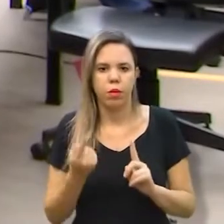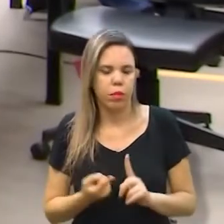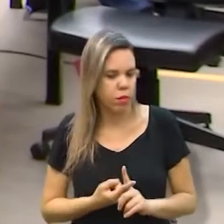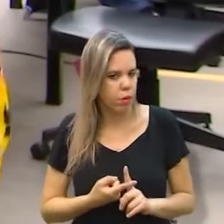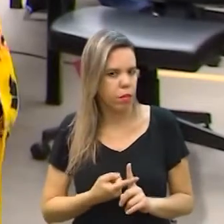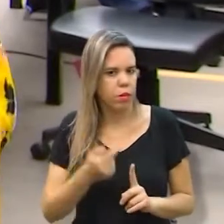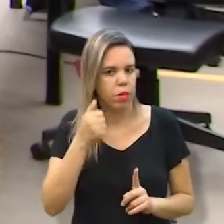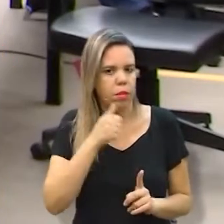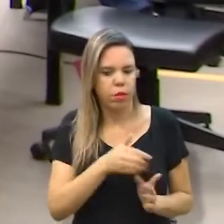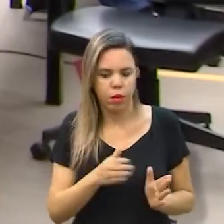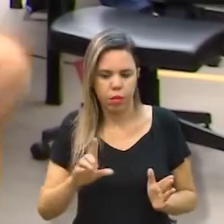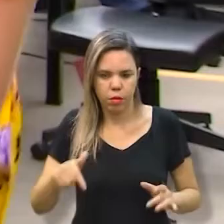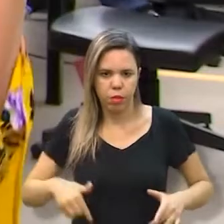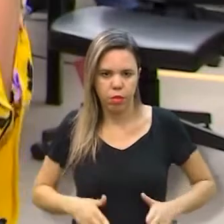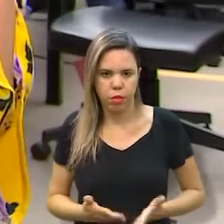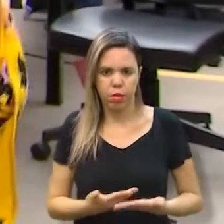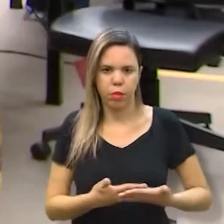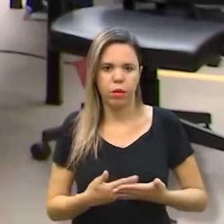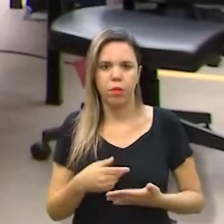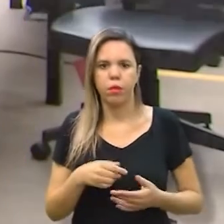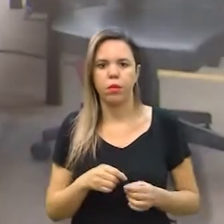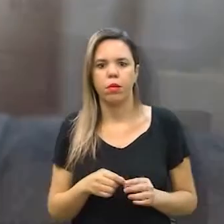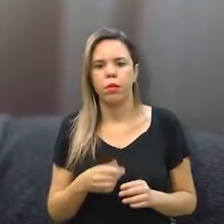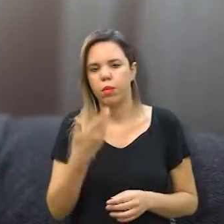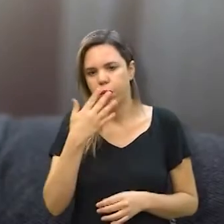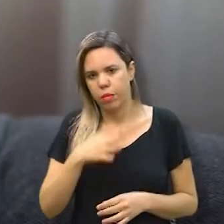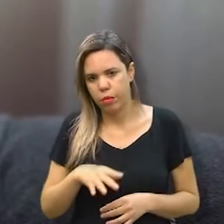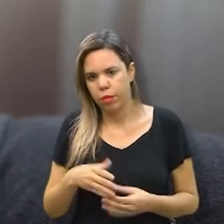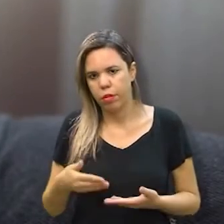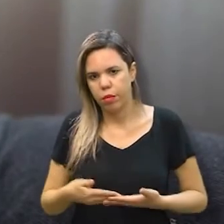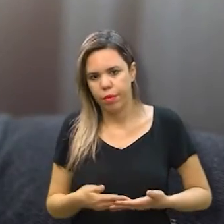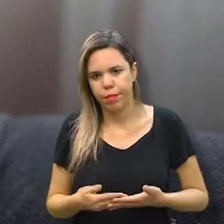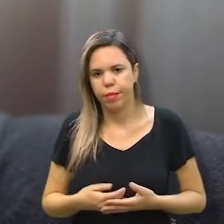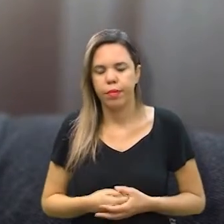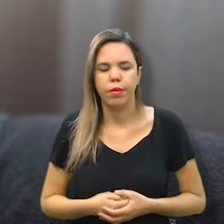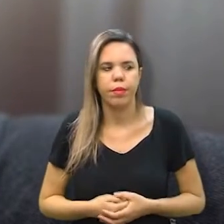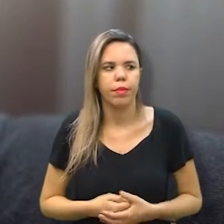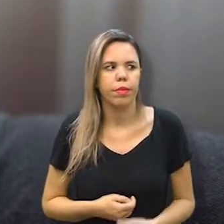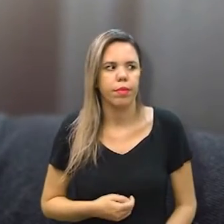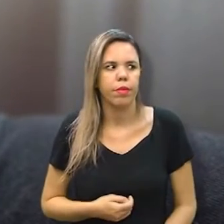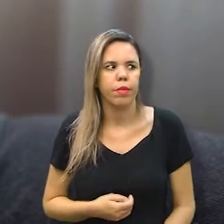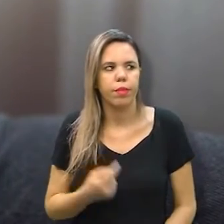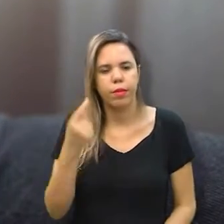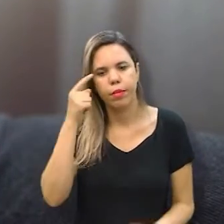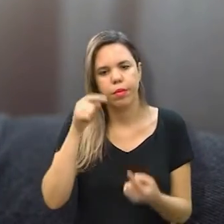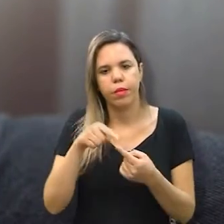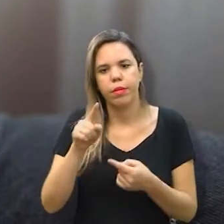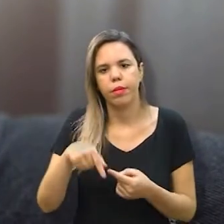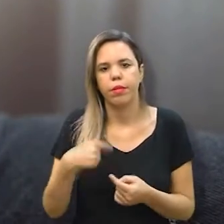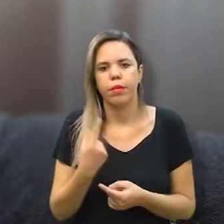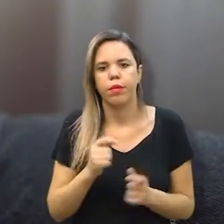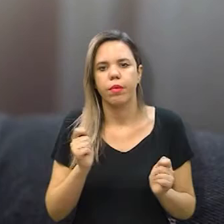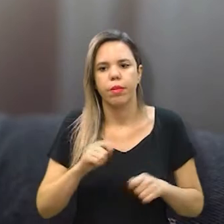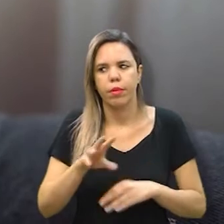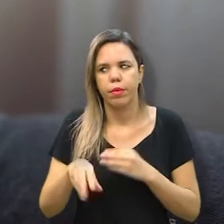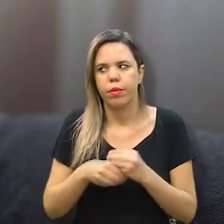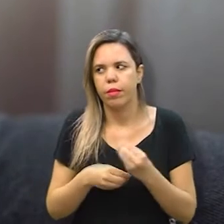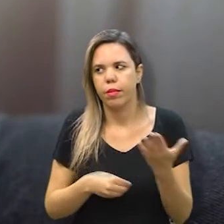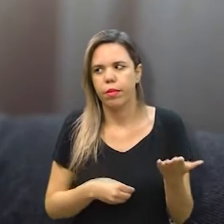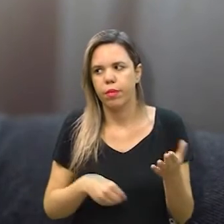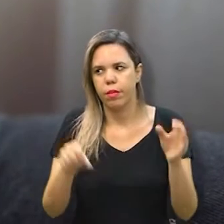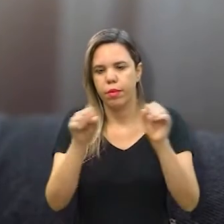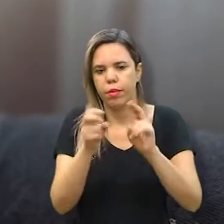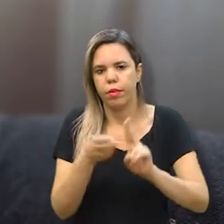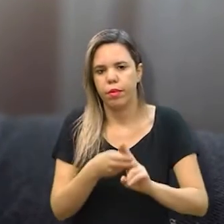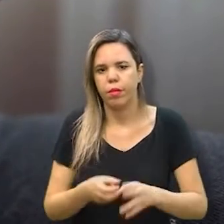condições das gestantes, as condições das puérperas, as condições das próprias crianças recém-nascidas, né? Então a ideia é essa, que a gente possa